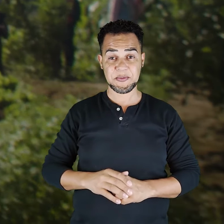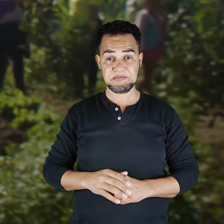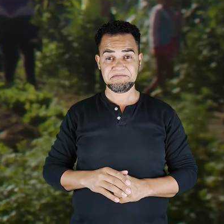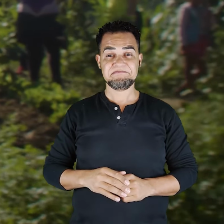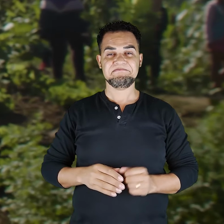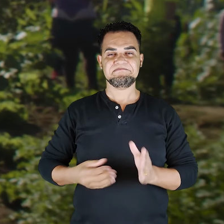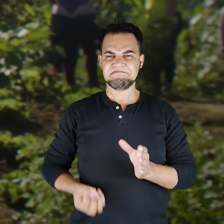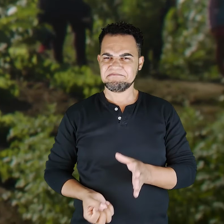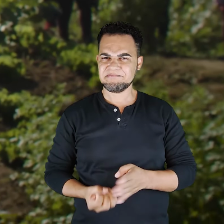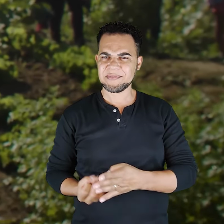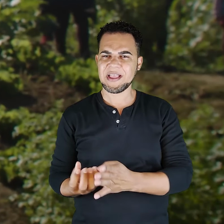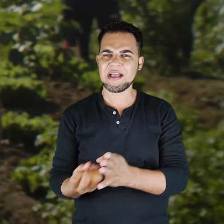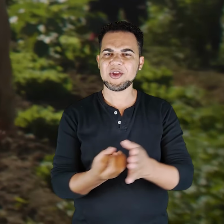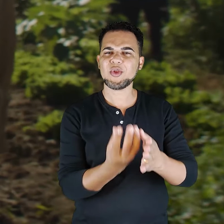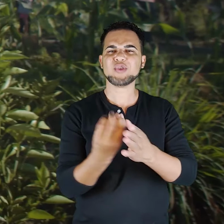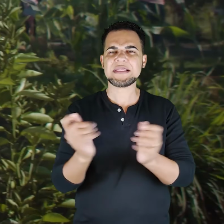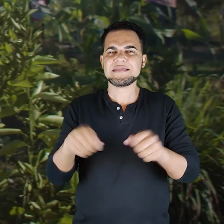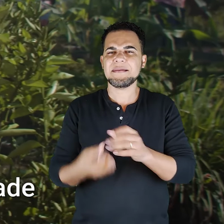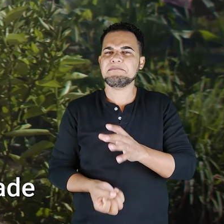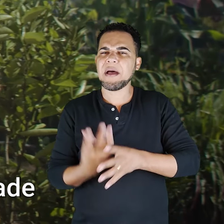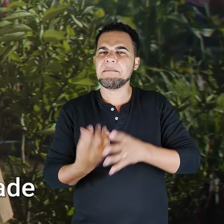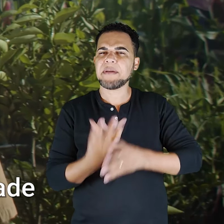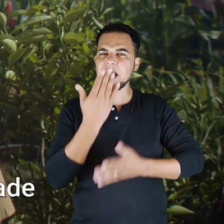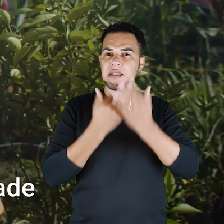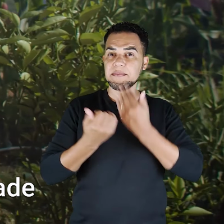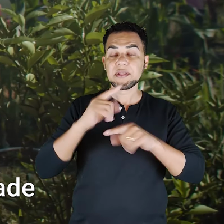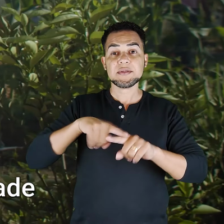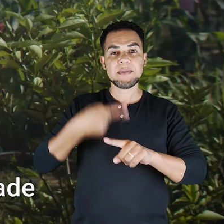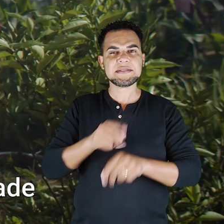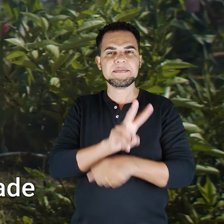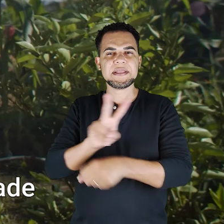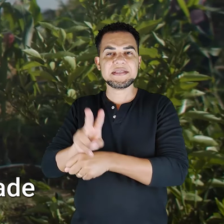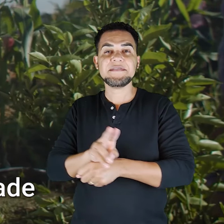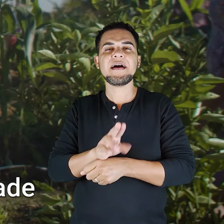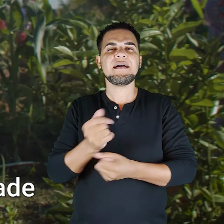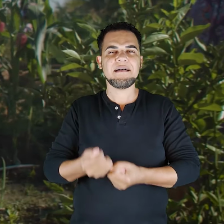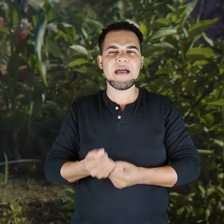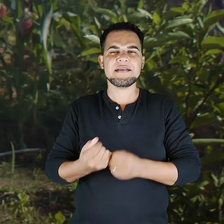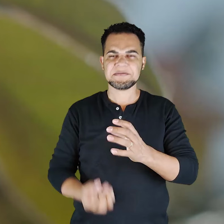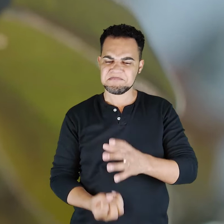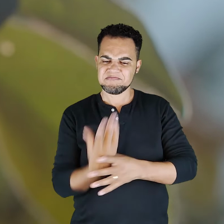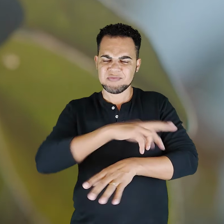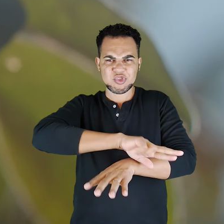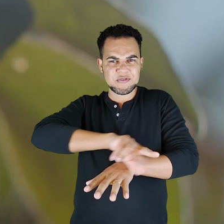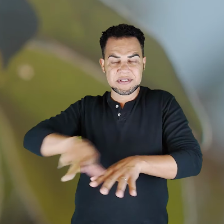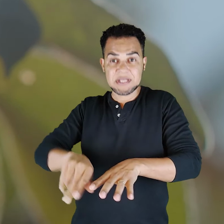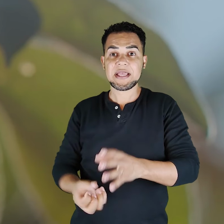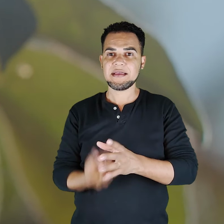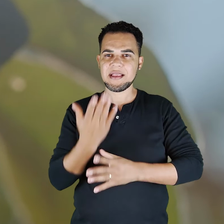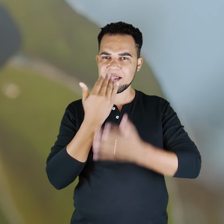Com a agroecologia, a gente consegue produzir alimentos e, ao mesmo tempo, preservar a nossa biodiversidade e gerar alimentos